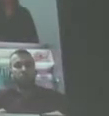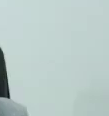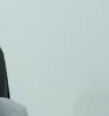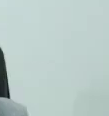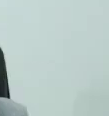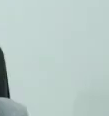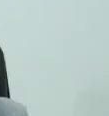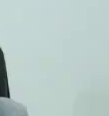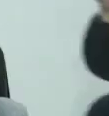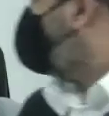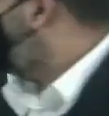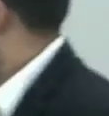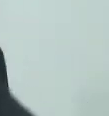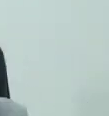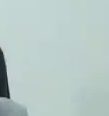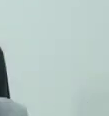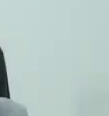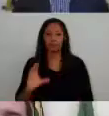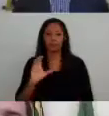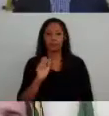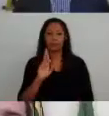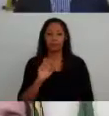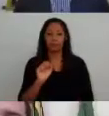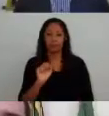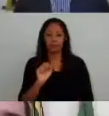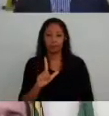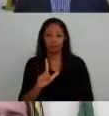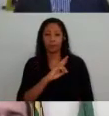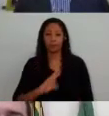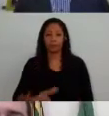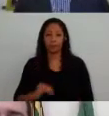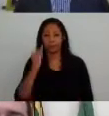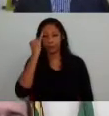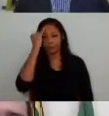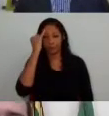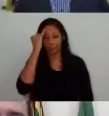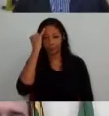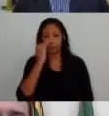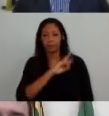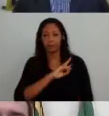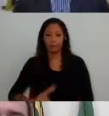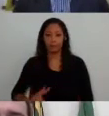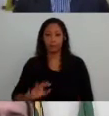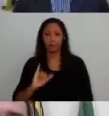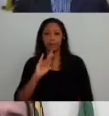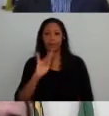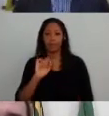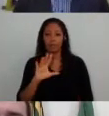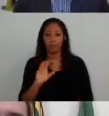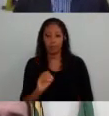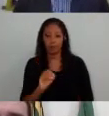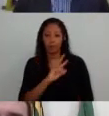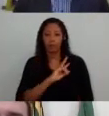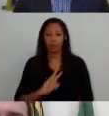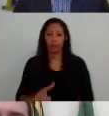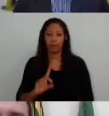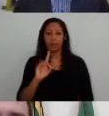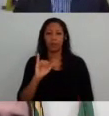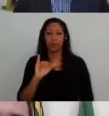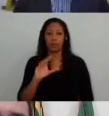vereadora Carol, vereador Irani, vereador Ítalo, vereador Diogo,